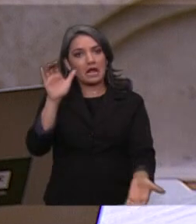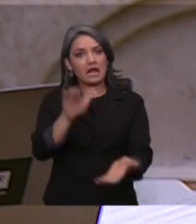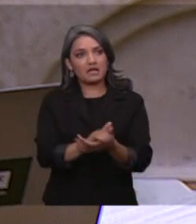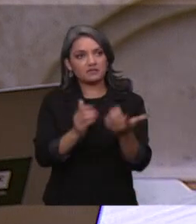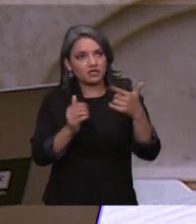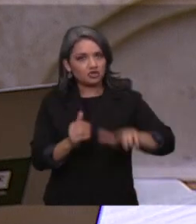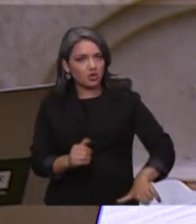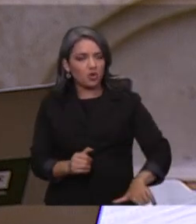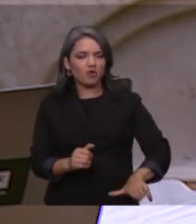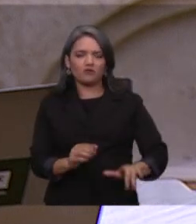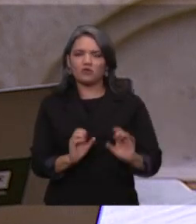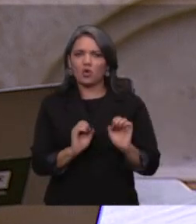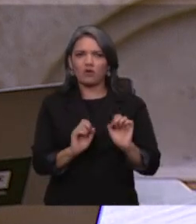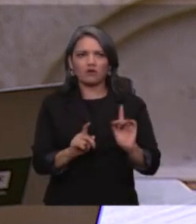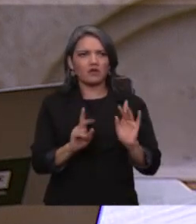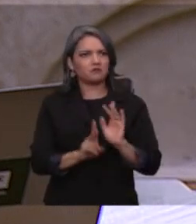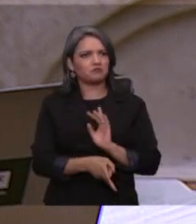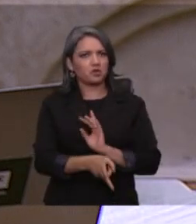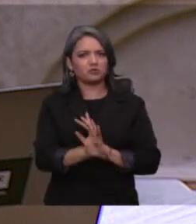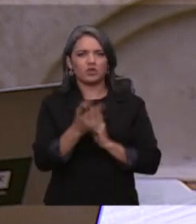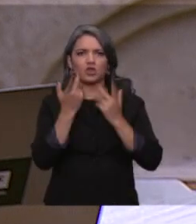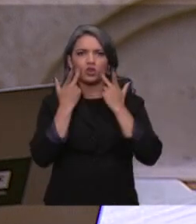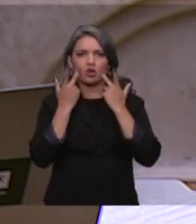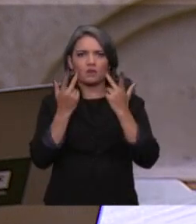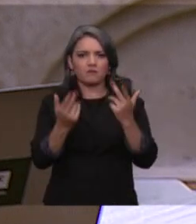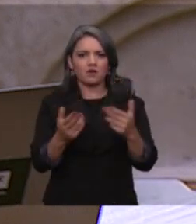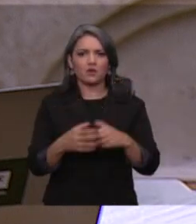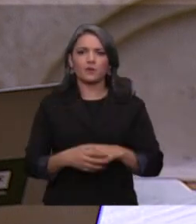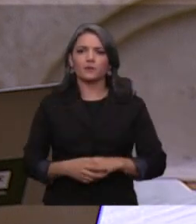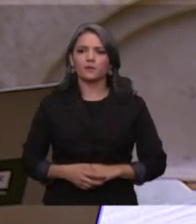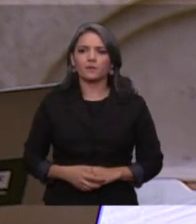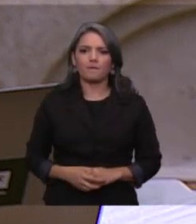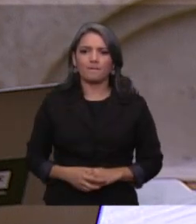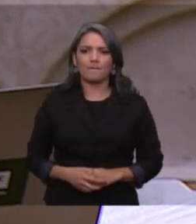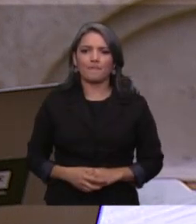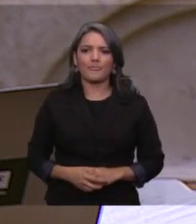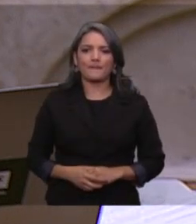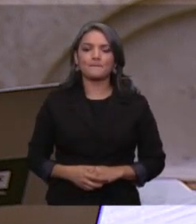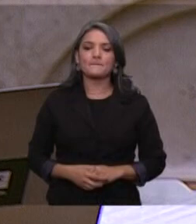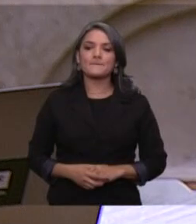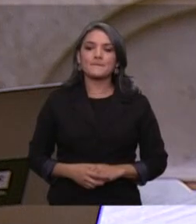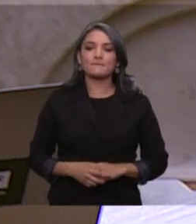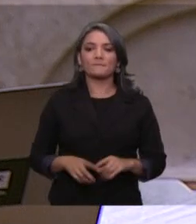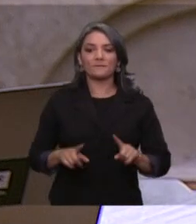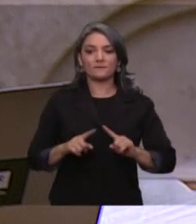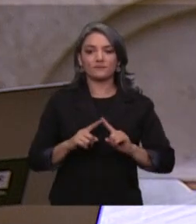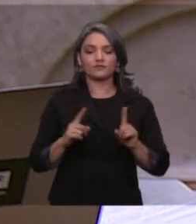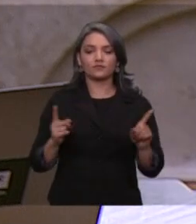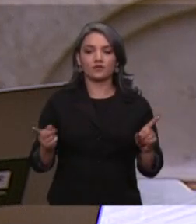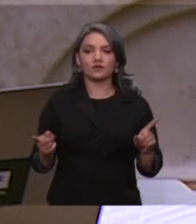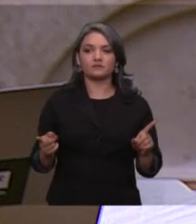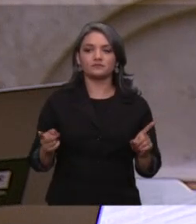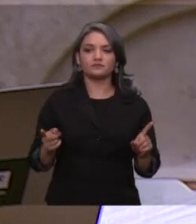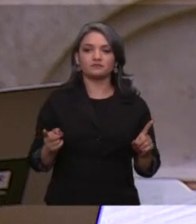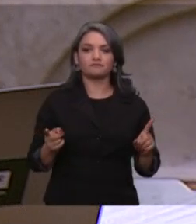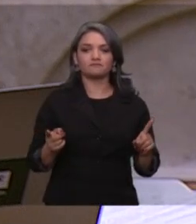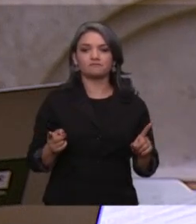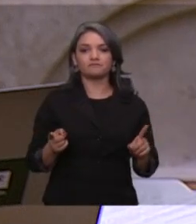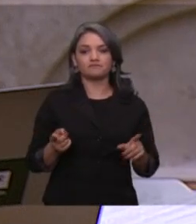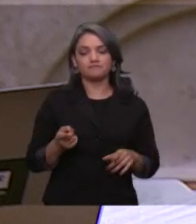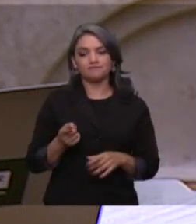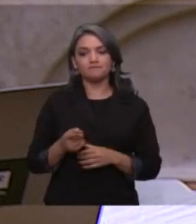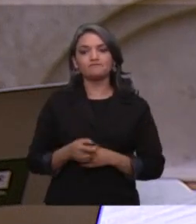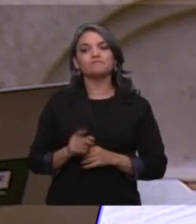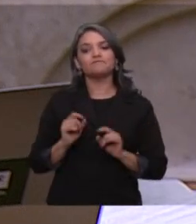preservar intocado o vínculo pela não realização de casamento. Mas eu, honesta